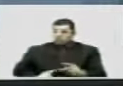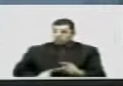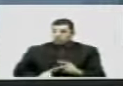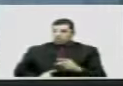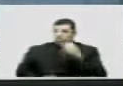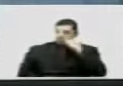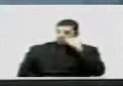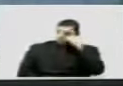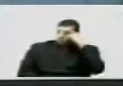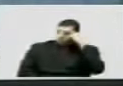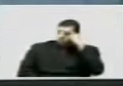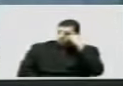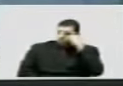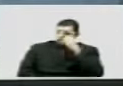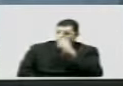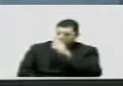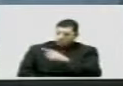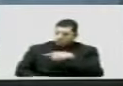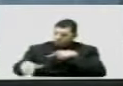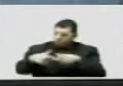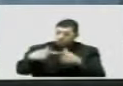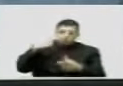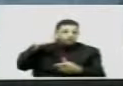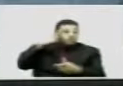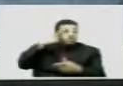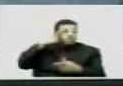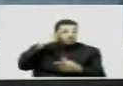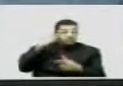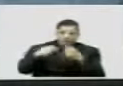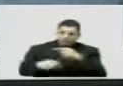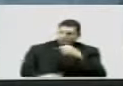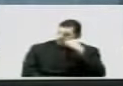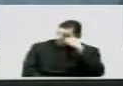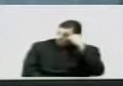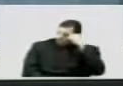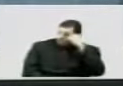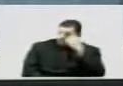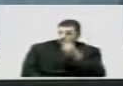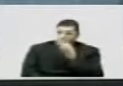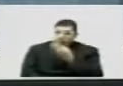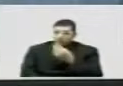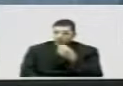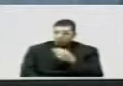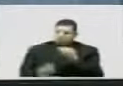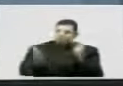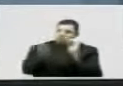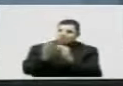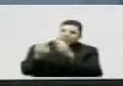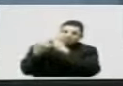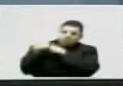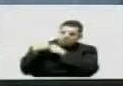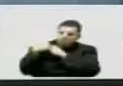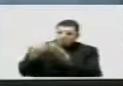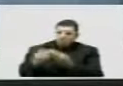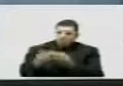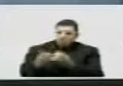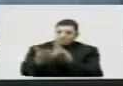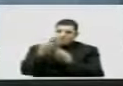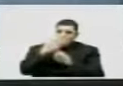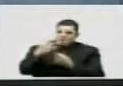se envergonhar de uma atitude como essa. Isso é uma vergonha, uma irresponsabilidade com